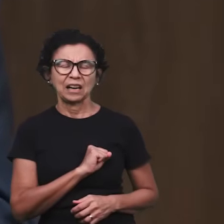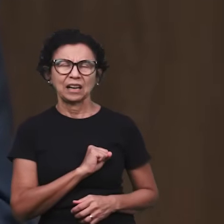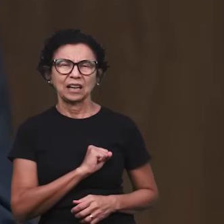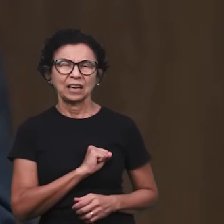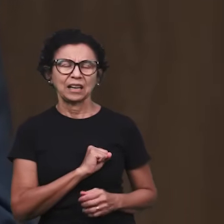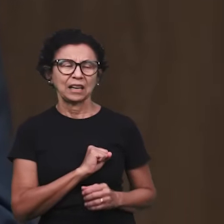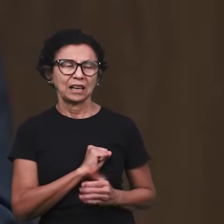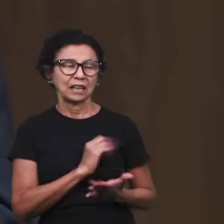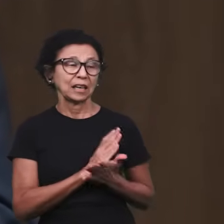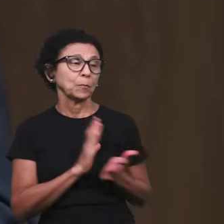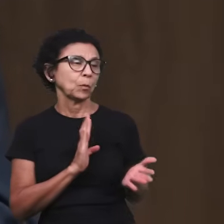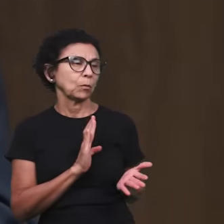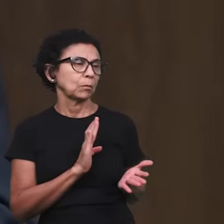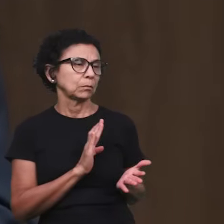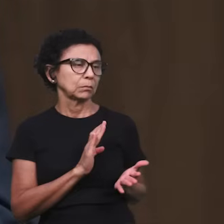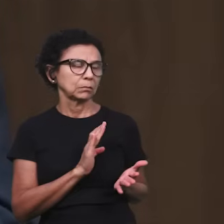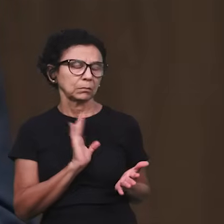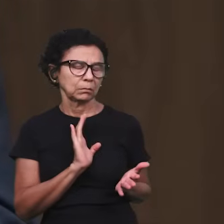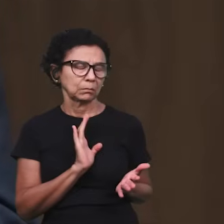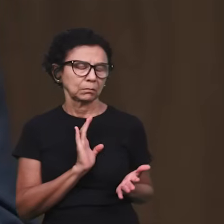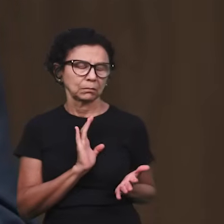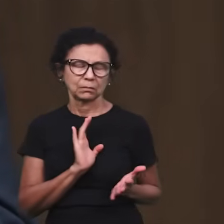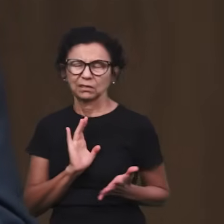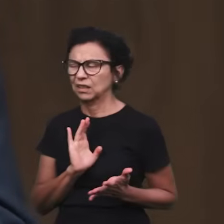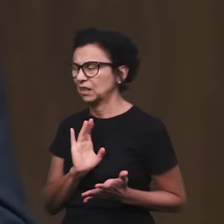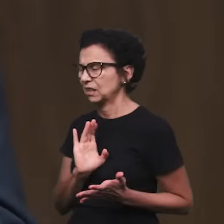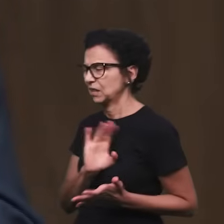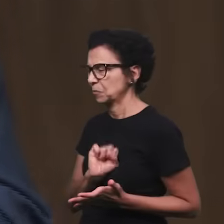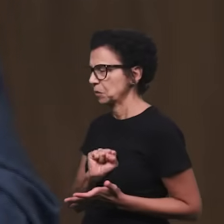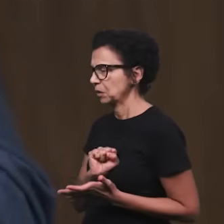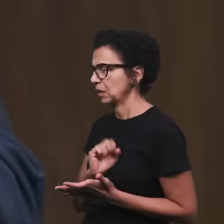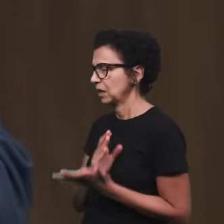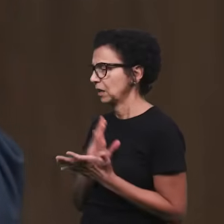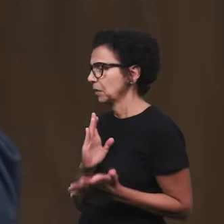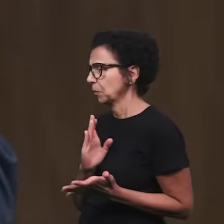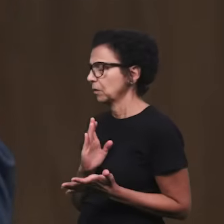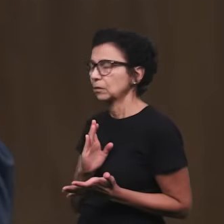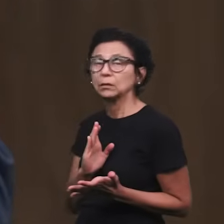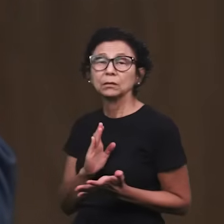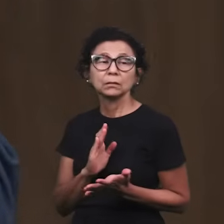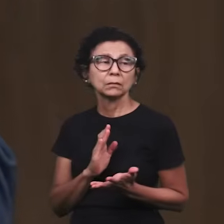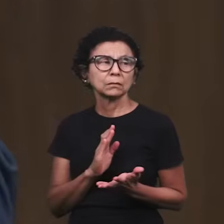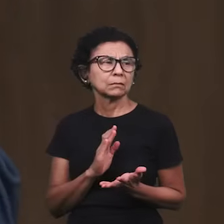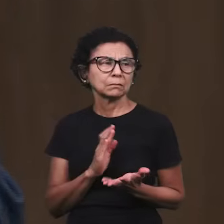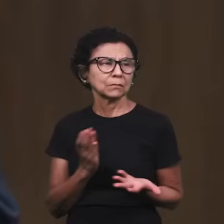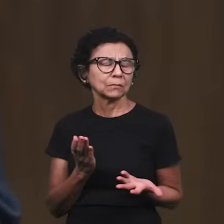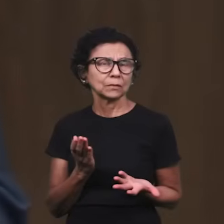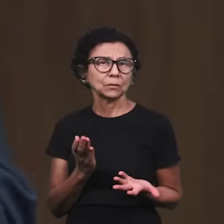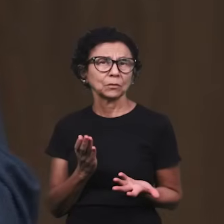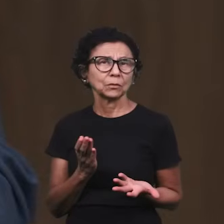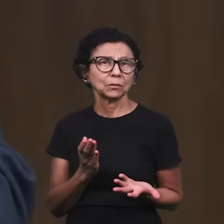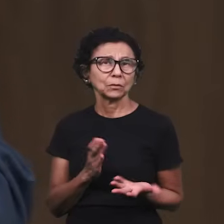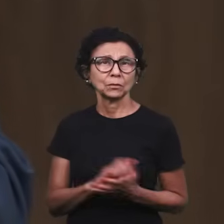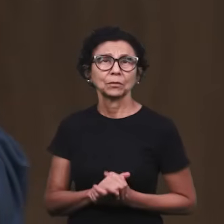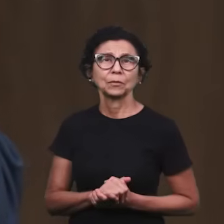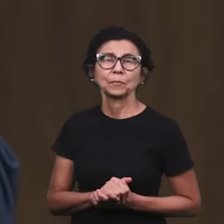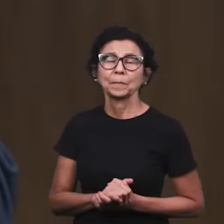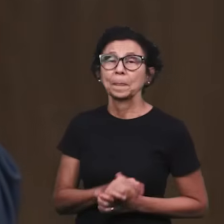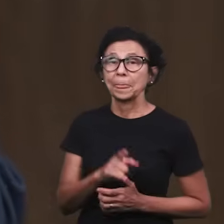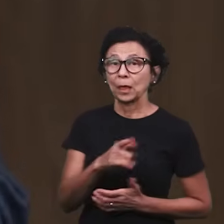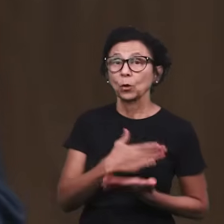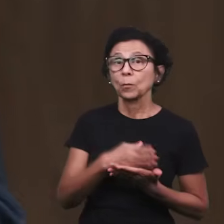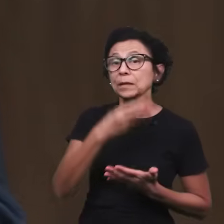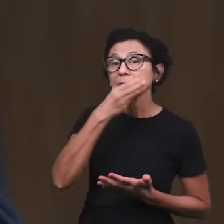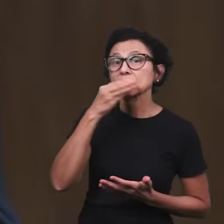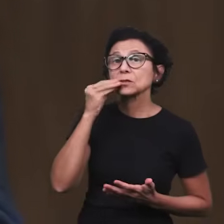Você tem que conhecer o poder da oração. Não menospreze. Faz um propósito. Só começa a orar. Se você começar a jejuar,